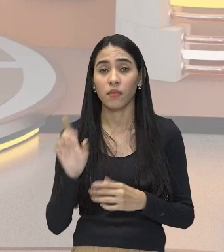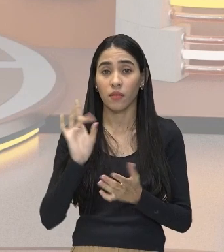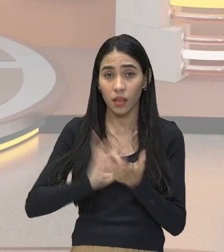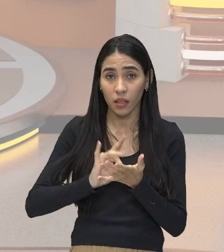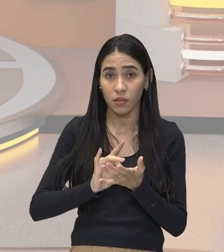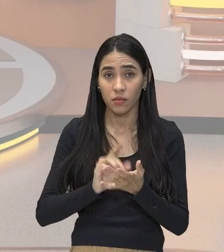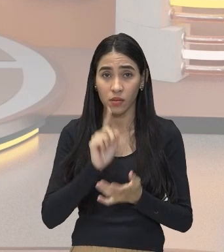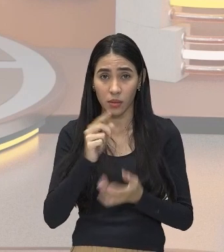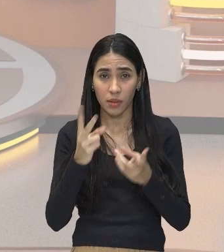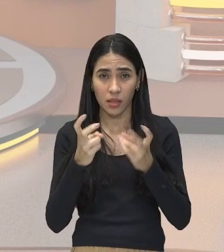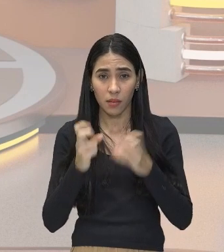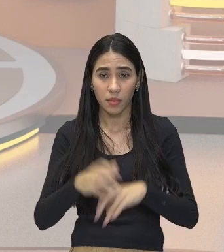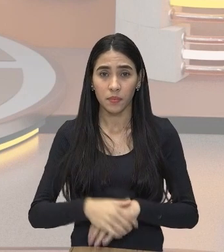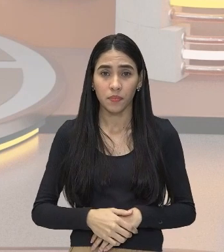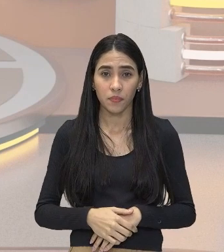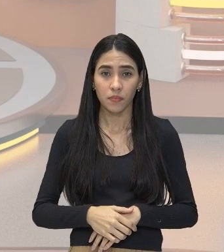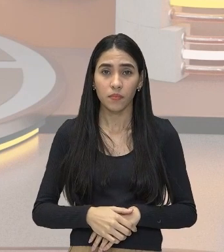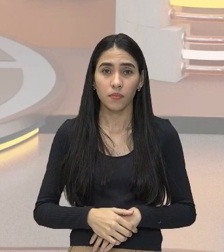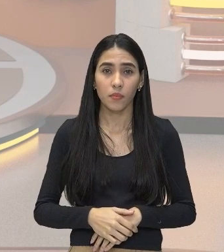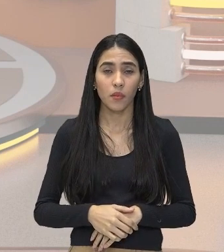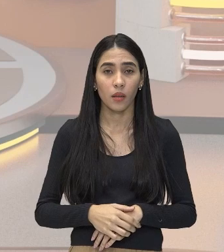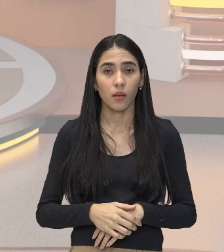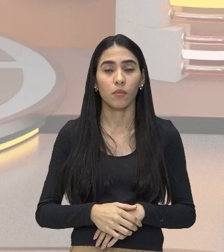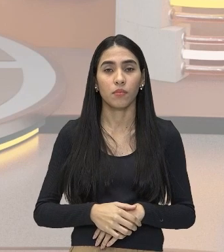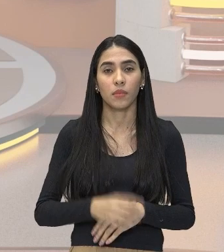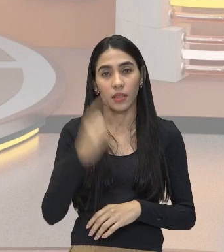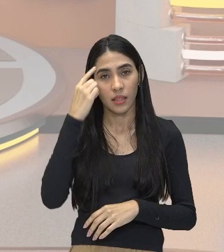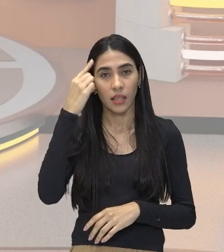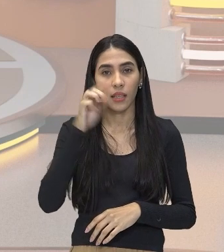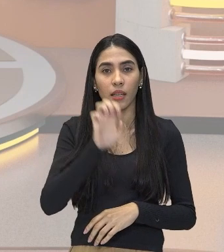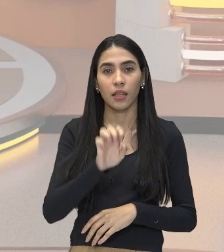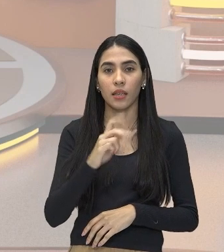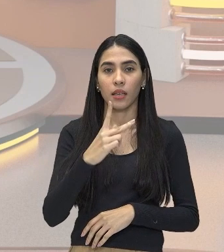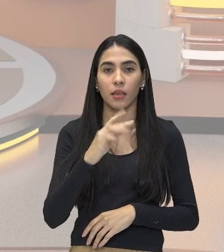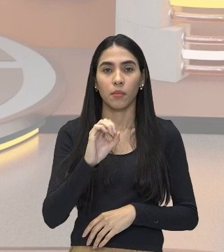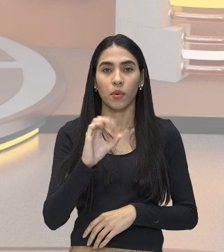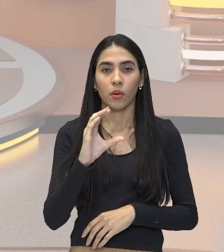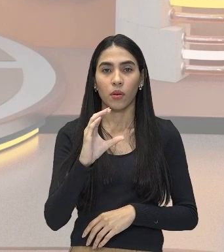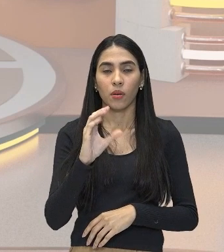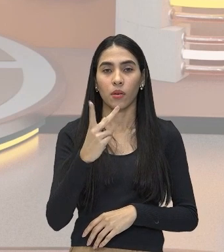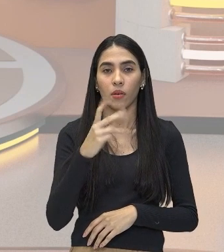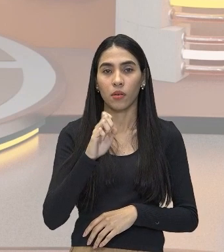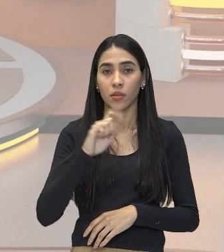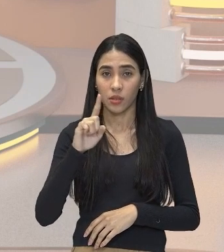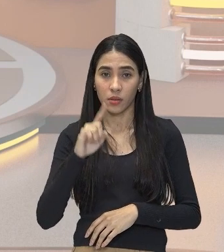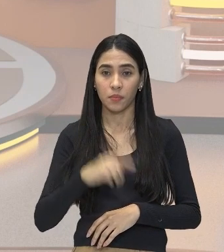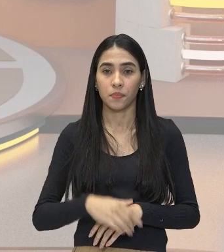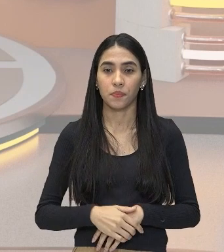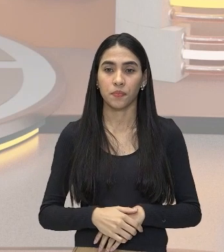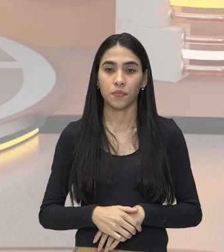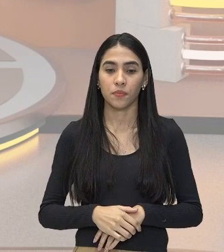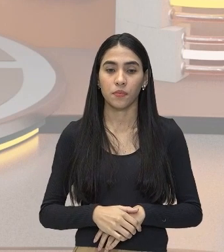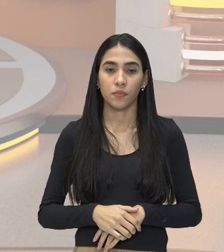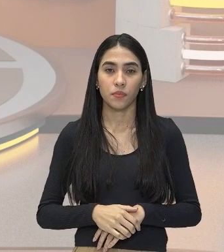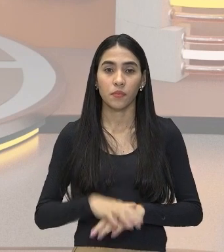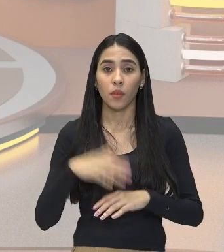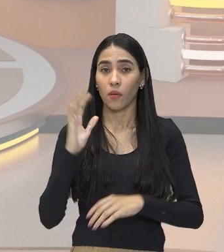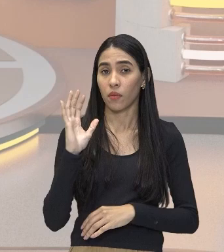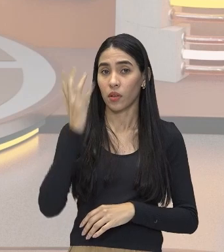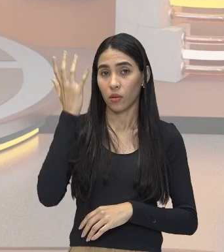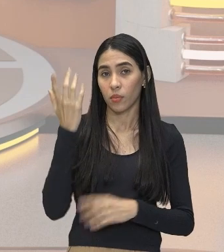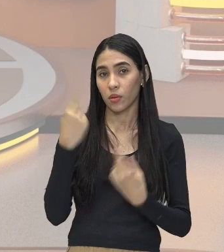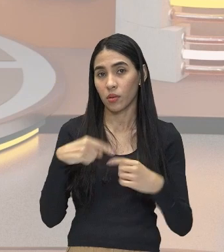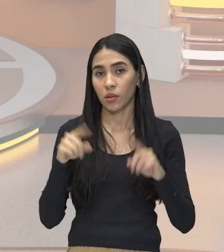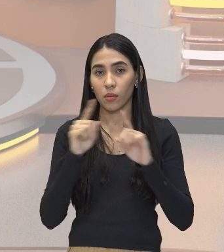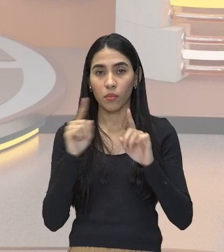Tá vendo? Então é isso a ideia de Epoché, né? Então o Husserl vai dizer que o fenômeno ele não pode